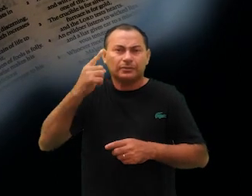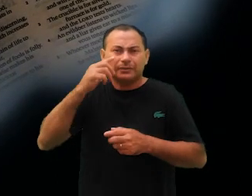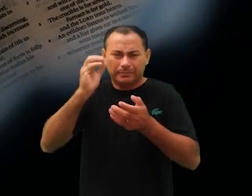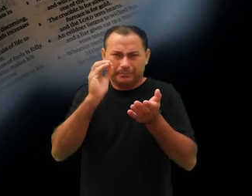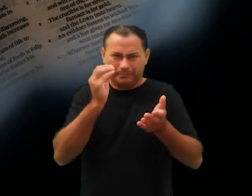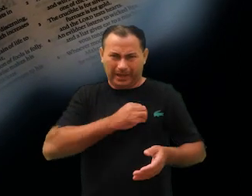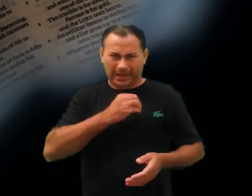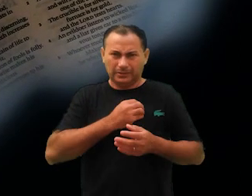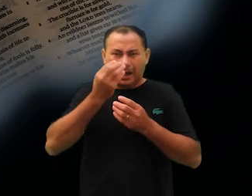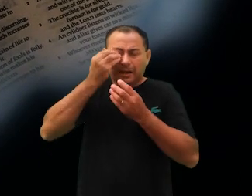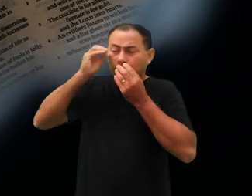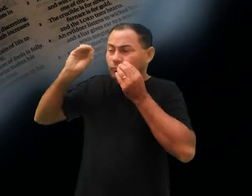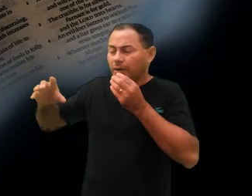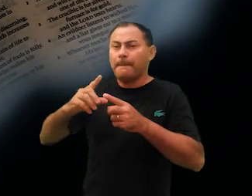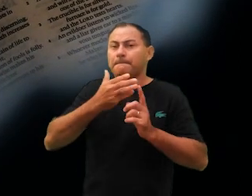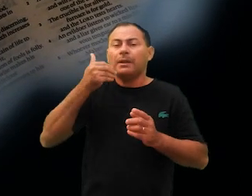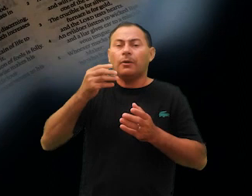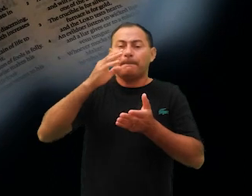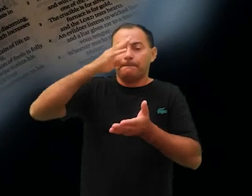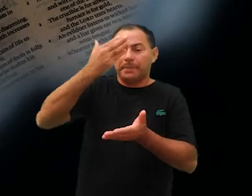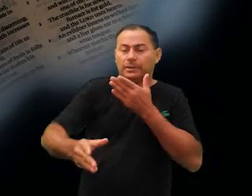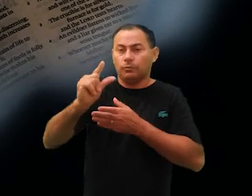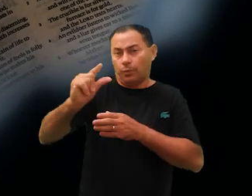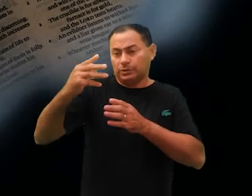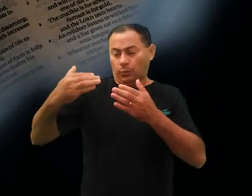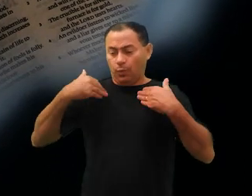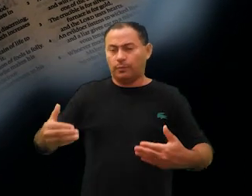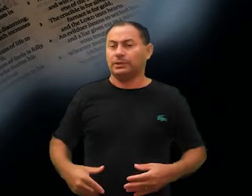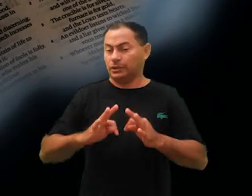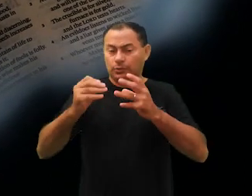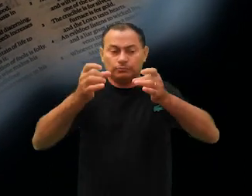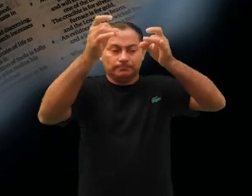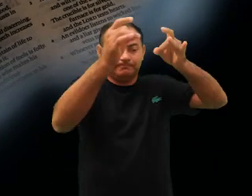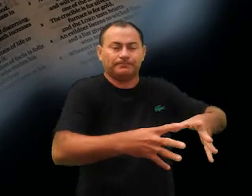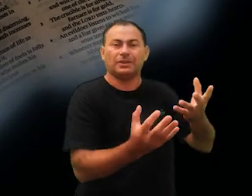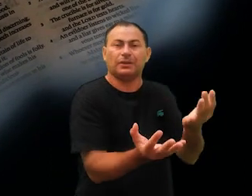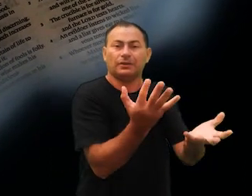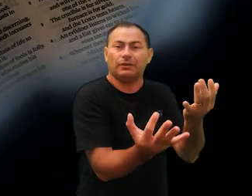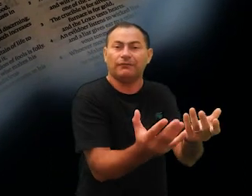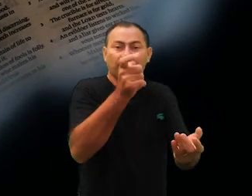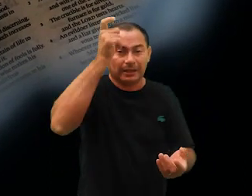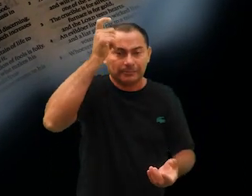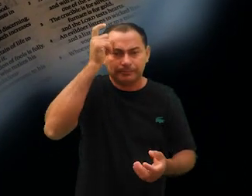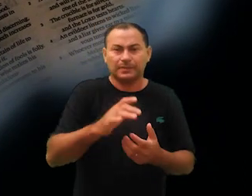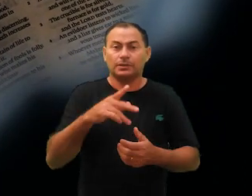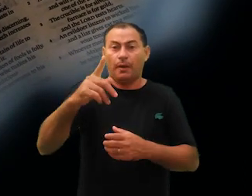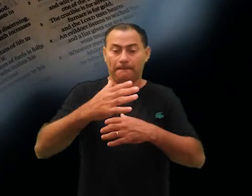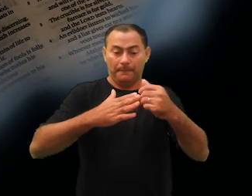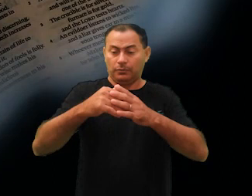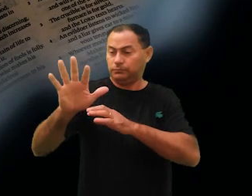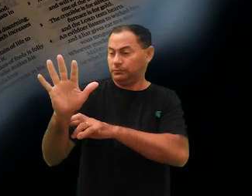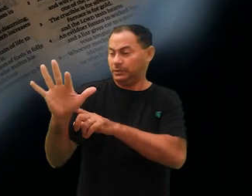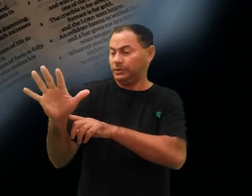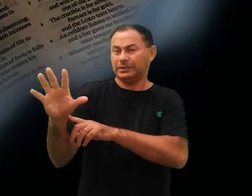pecar, arranque-o e lance-o fora. É melhor perder uma parte do seu corpo do que ser todo ele lançado no inferno. E se a sua